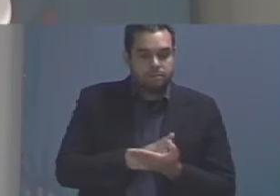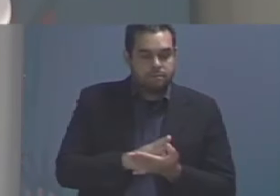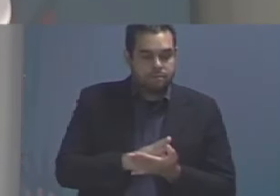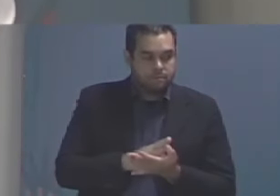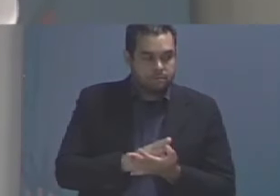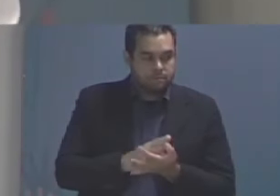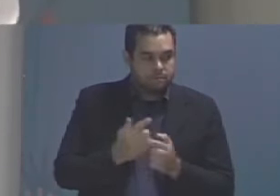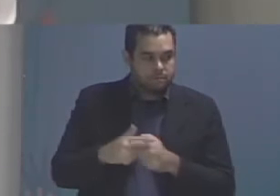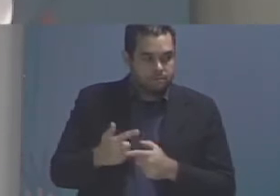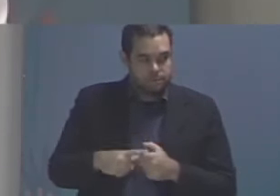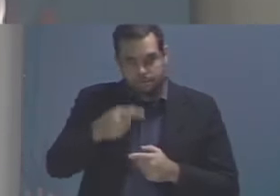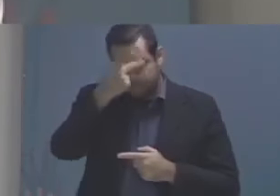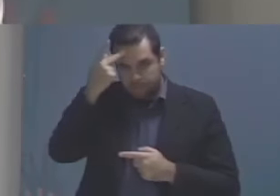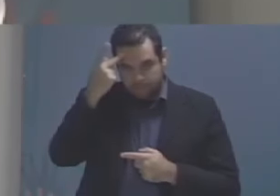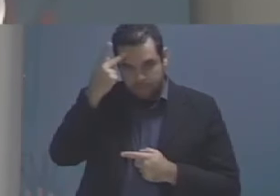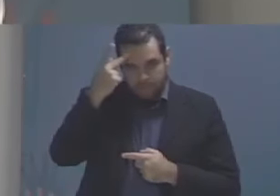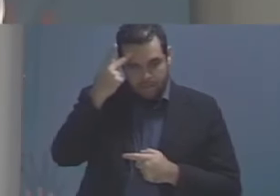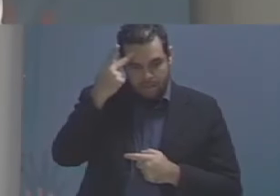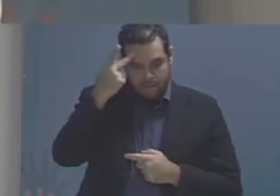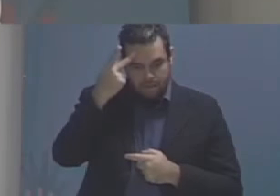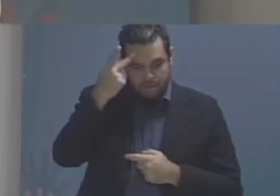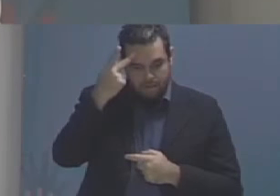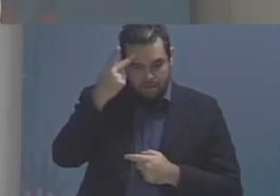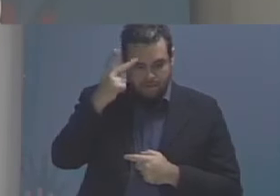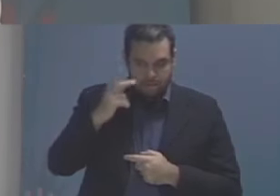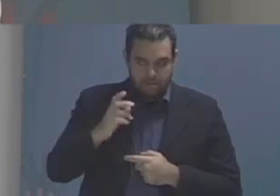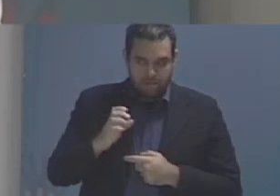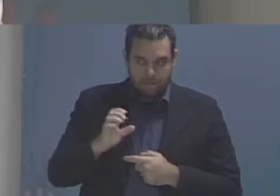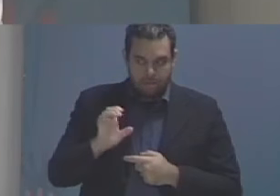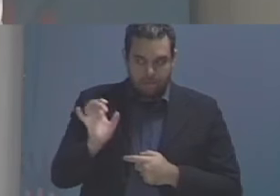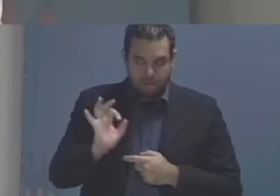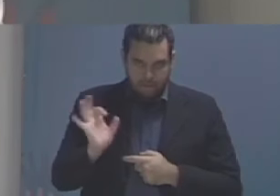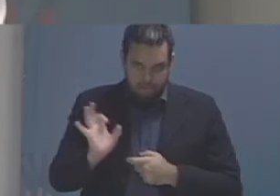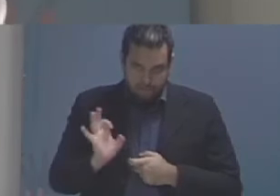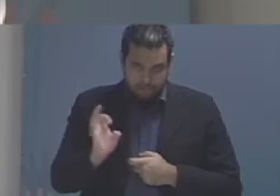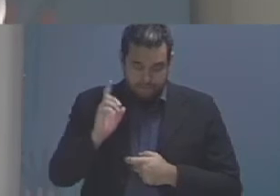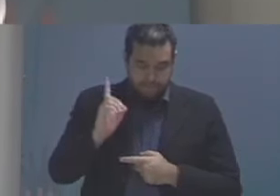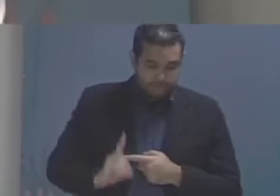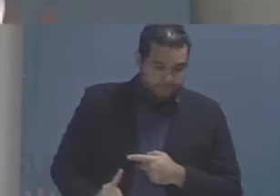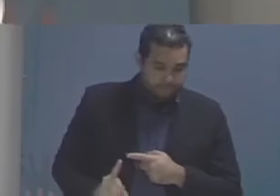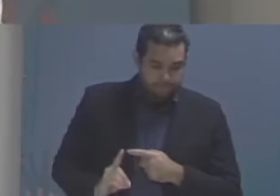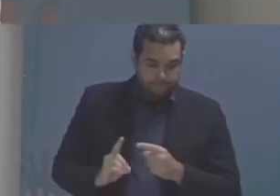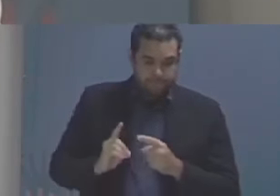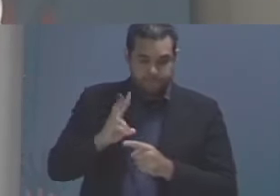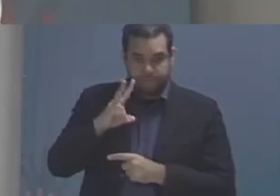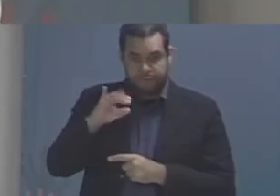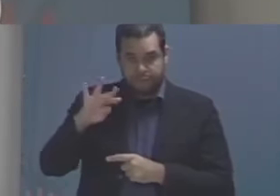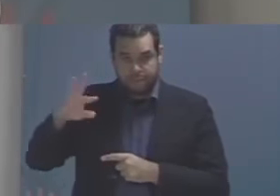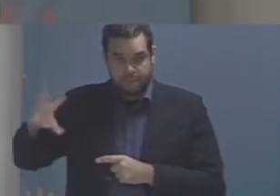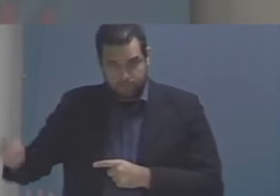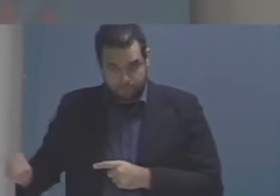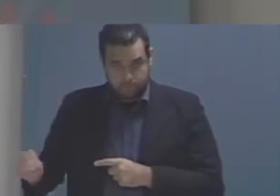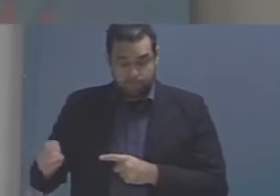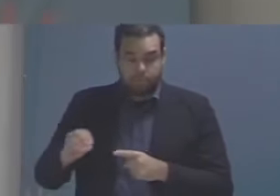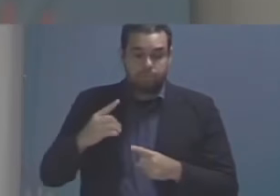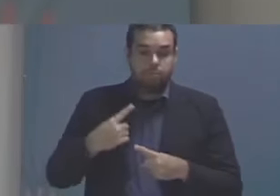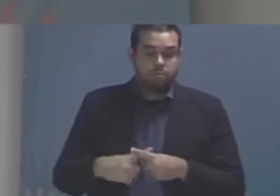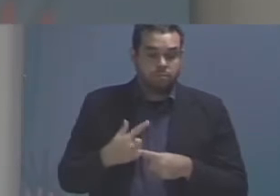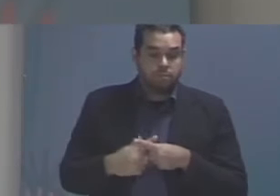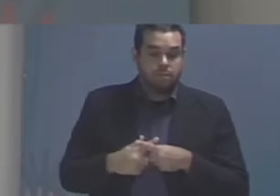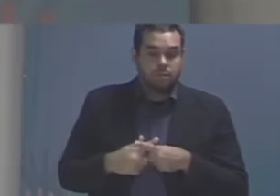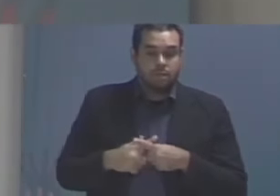pessoas homossexuais nessa questão de direitos humanos violados. Mas nós não sabemos como e quem faz isso. Na verdade, nós